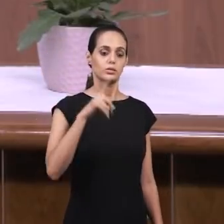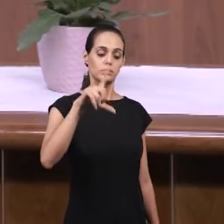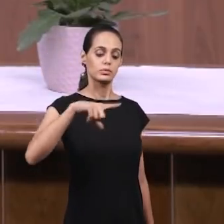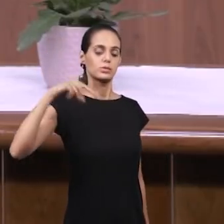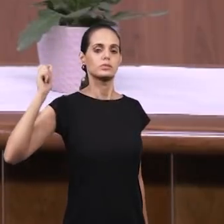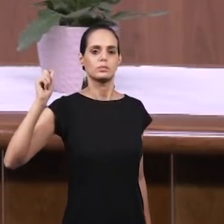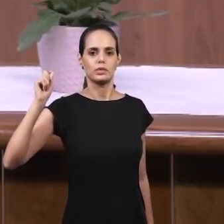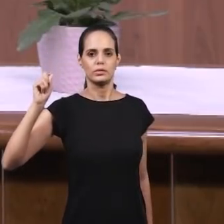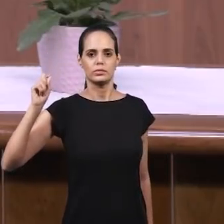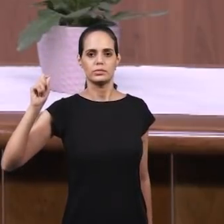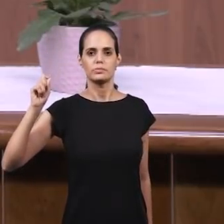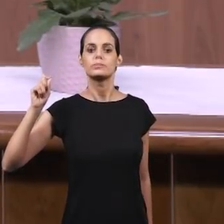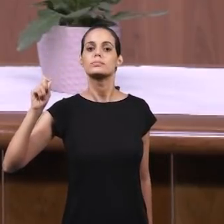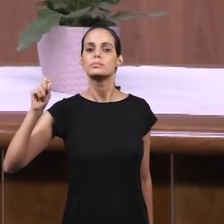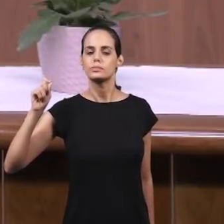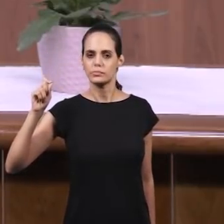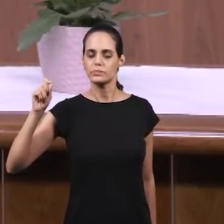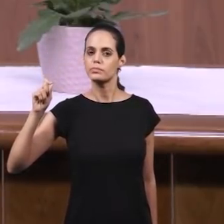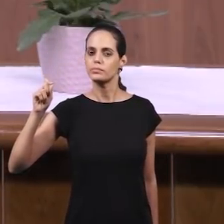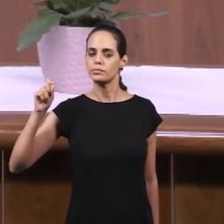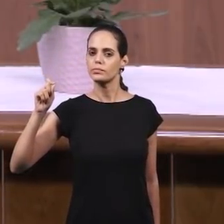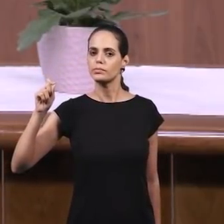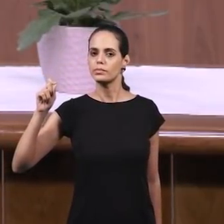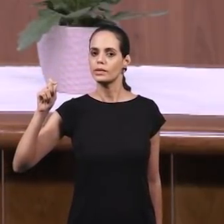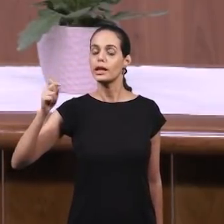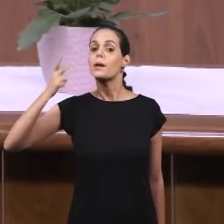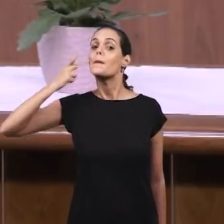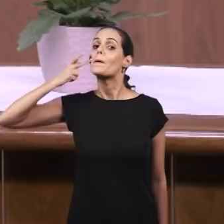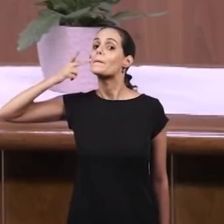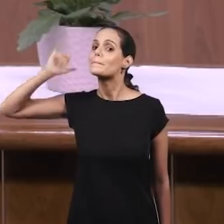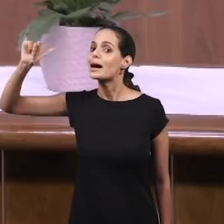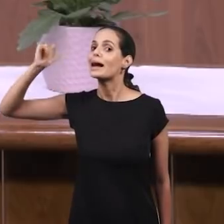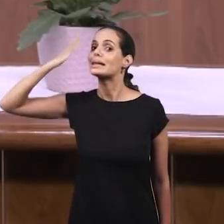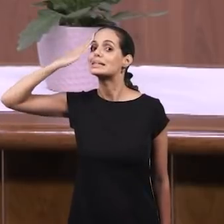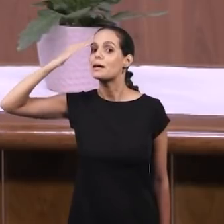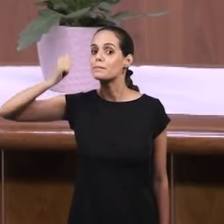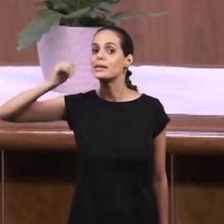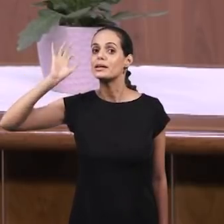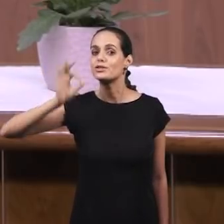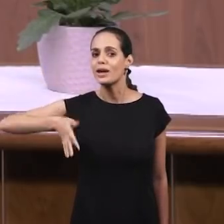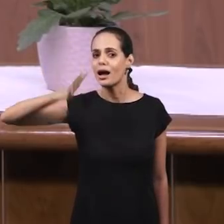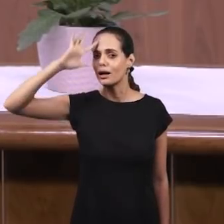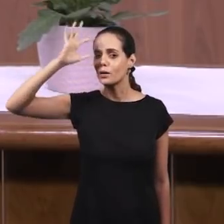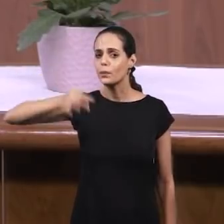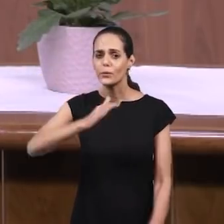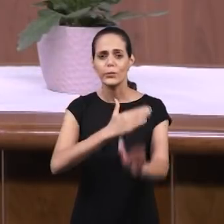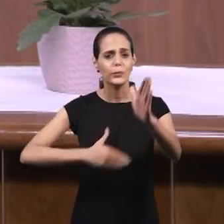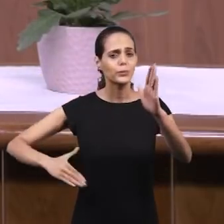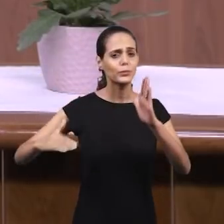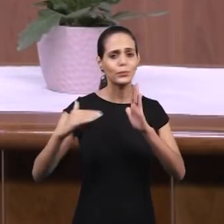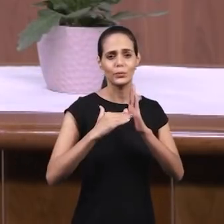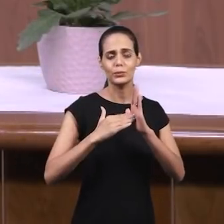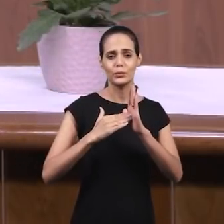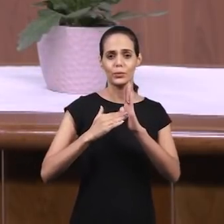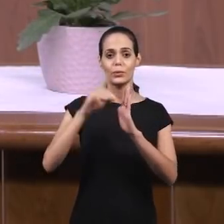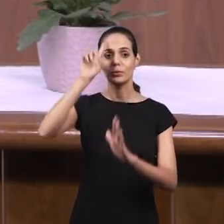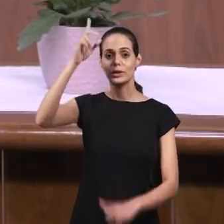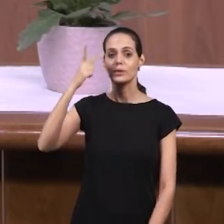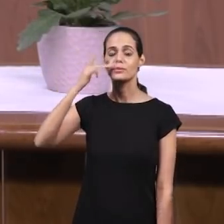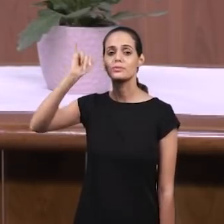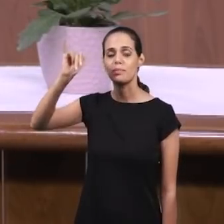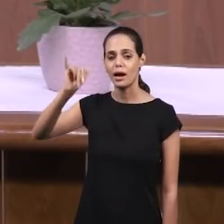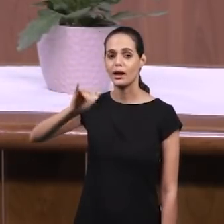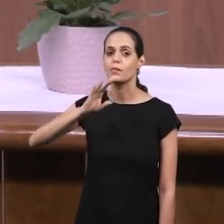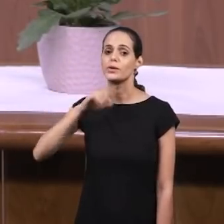Nós somos eleitos segundo a presciência de Deus Pai. Deus Pai, Ele nos